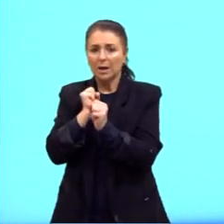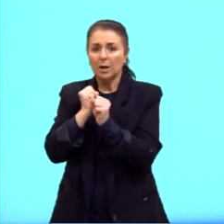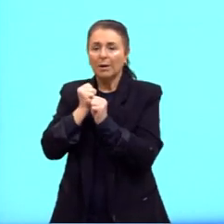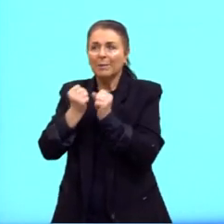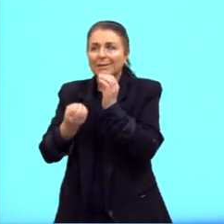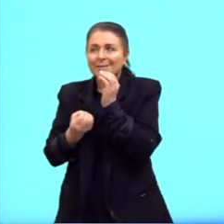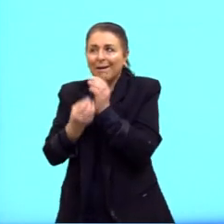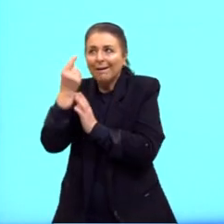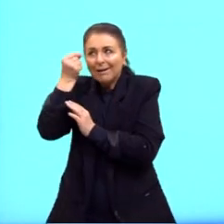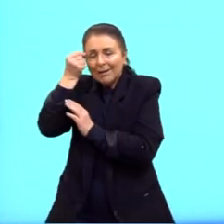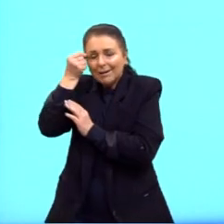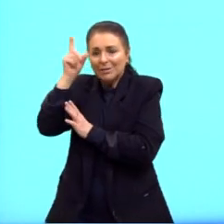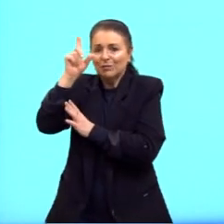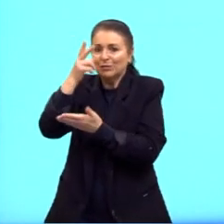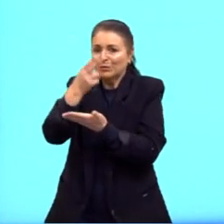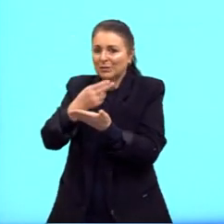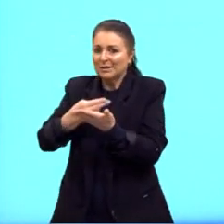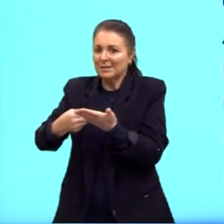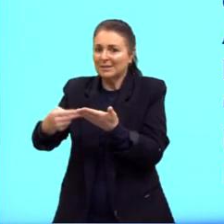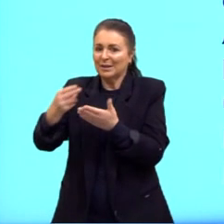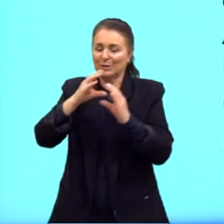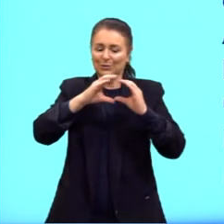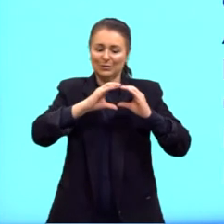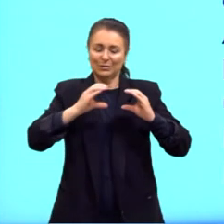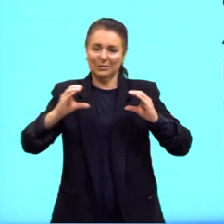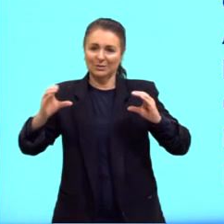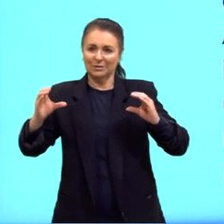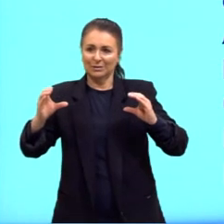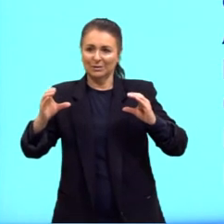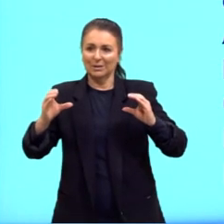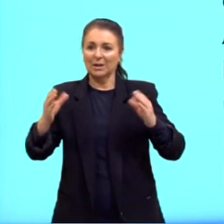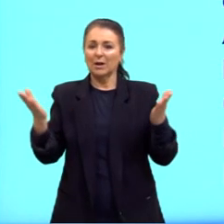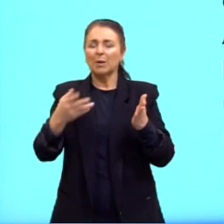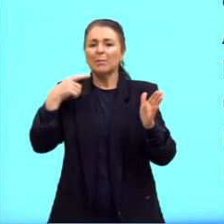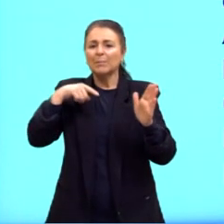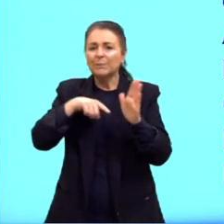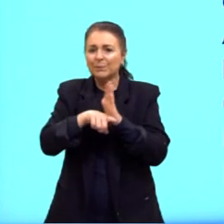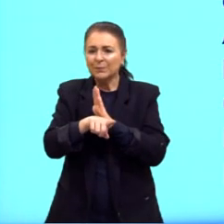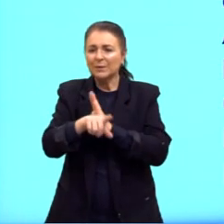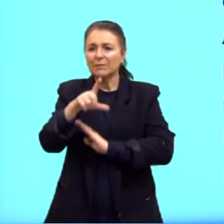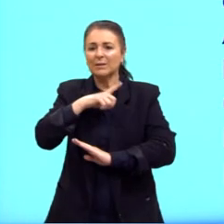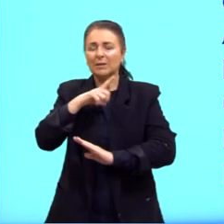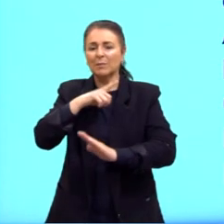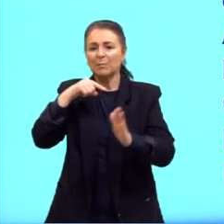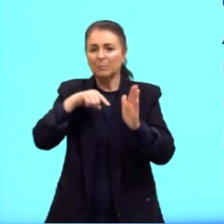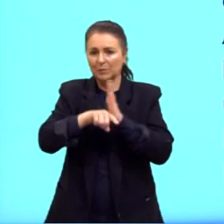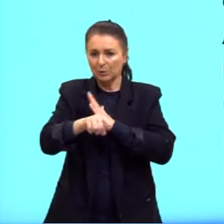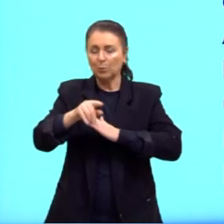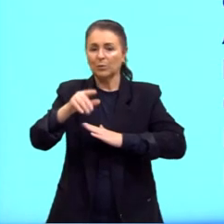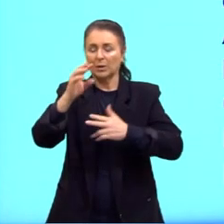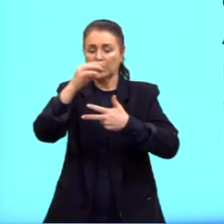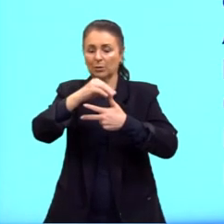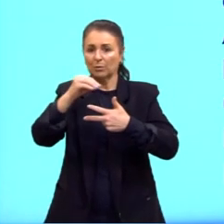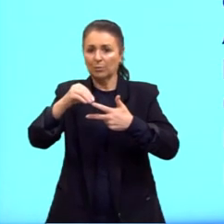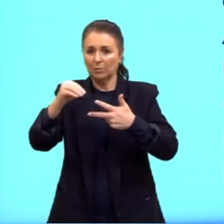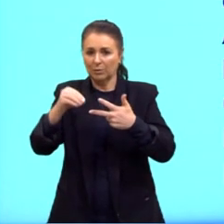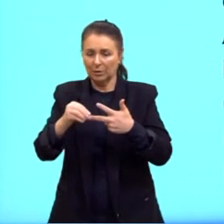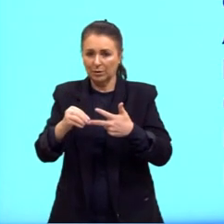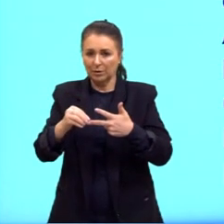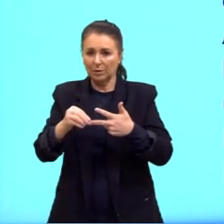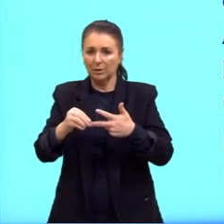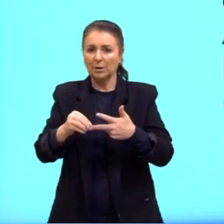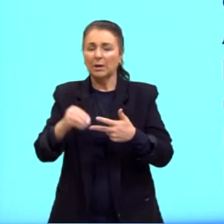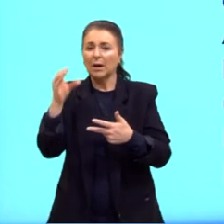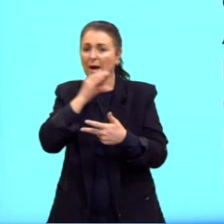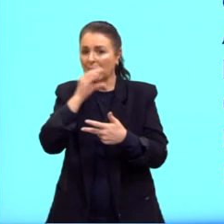criativo com os desenhos dos circuitos tá então só para finalizar rapidinho a gente vai ver uma questão certo por conta do tempo